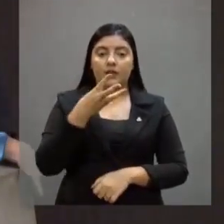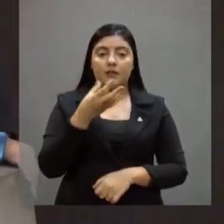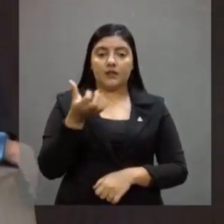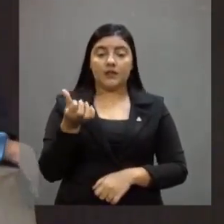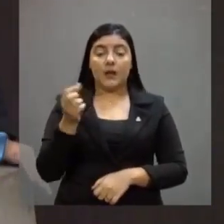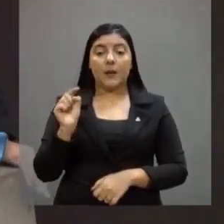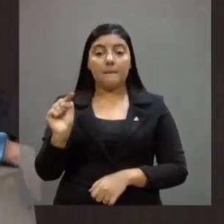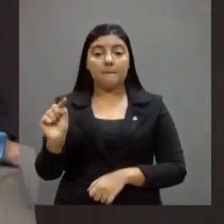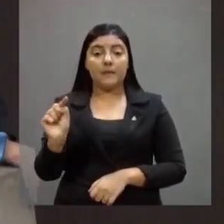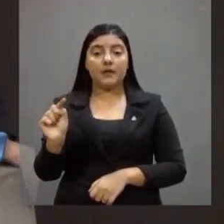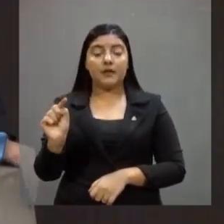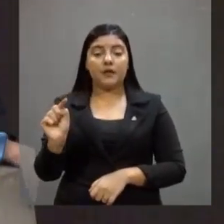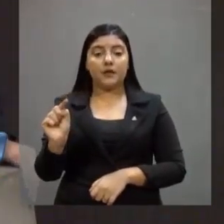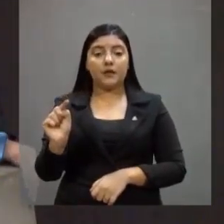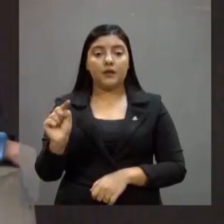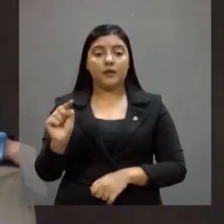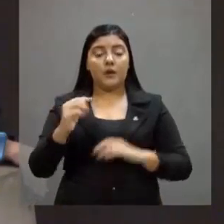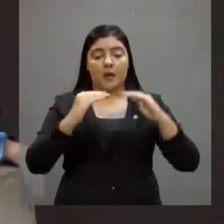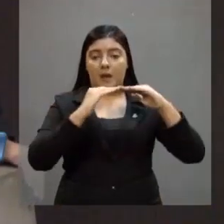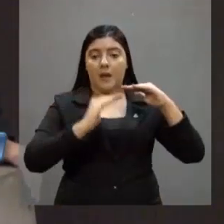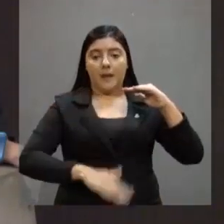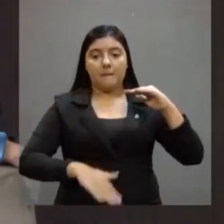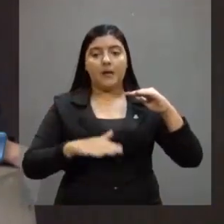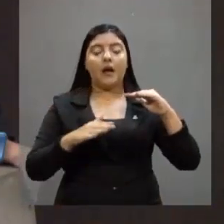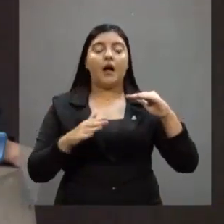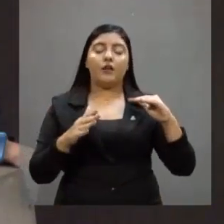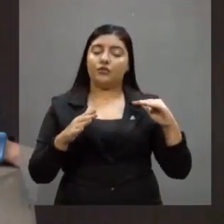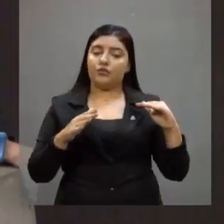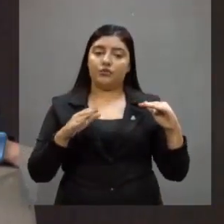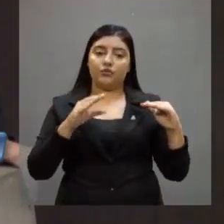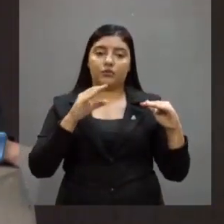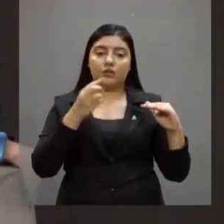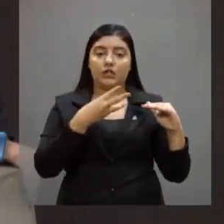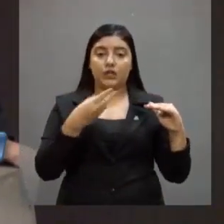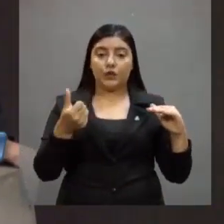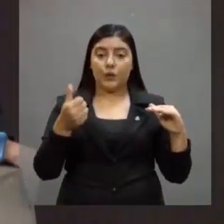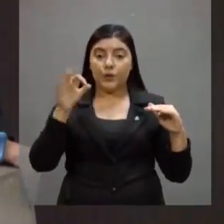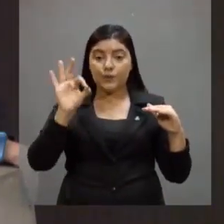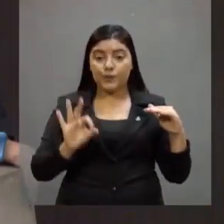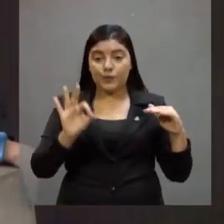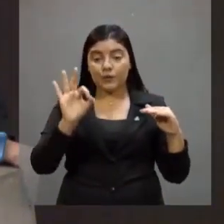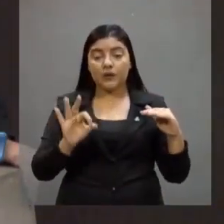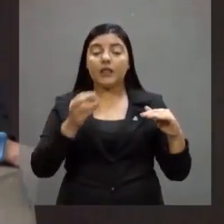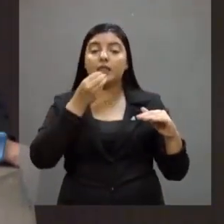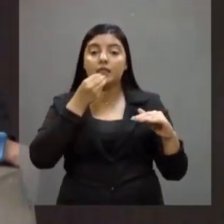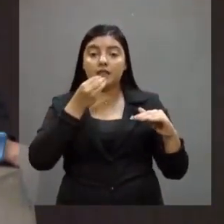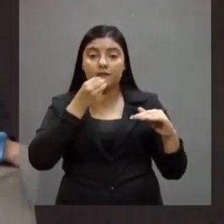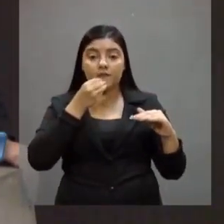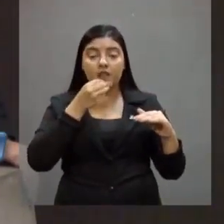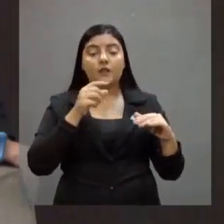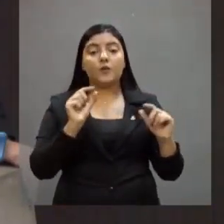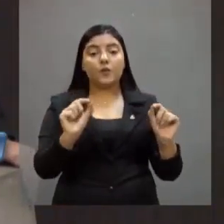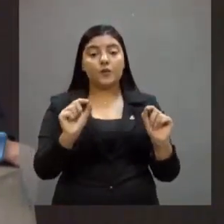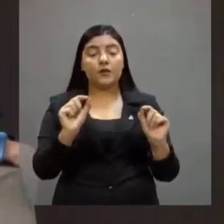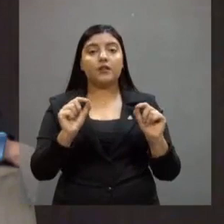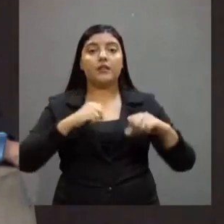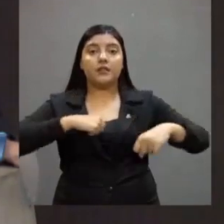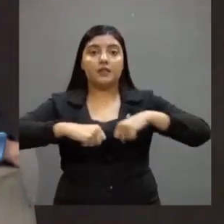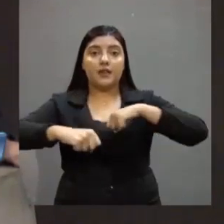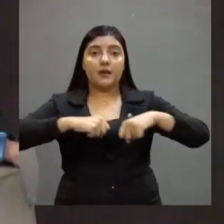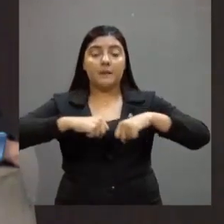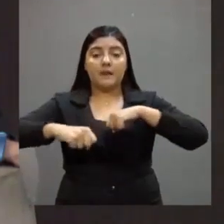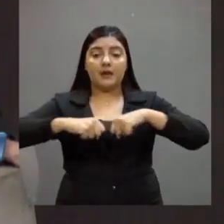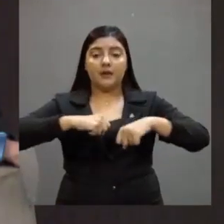mil dos ativos estão abaixo, portanto, 31%. Inclusive, esse é um tema que deveria, de fato, ser debatido,